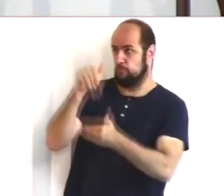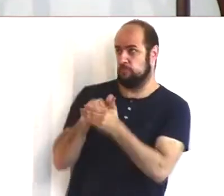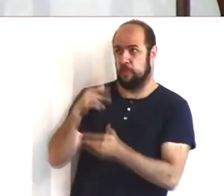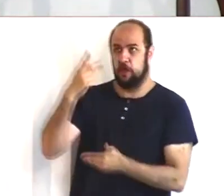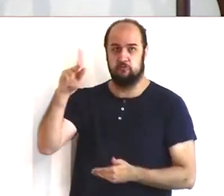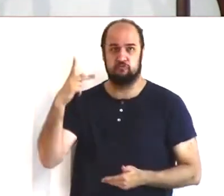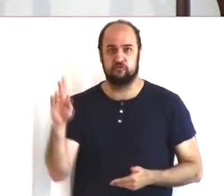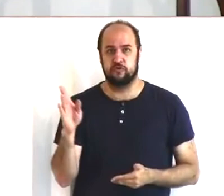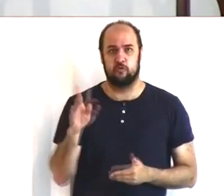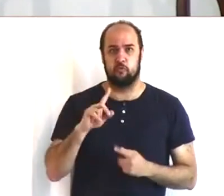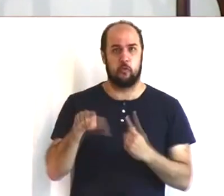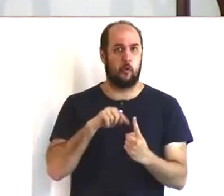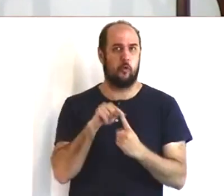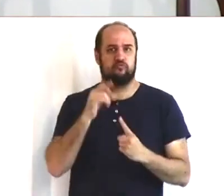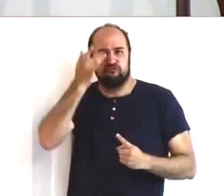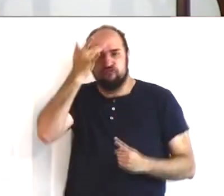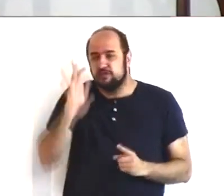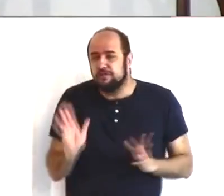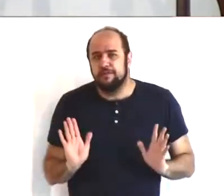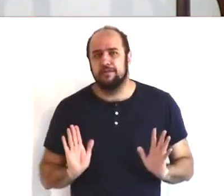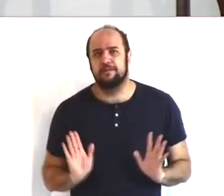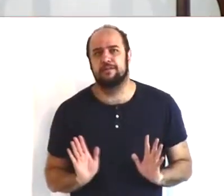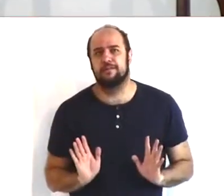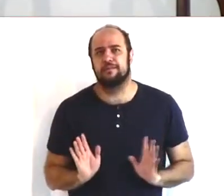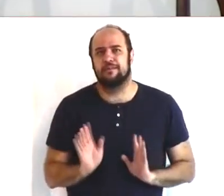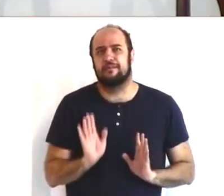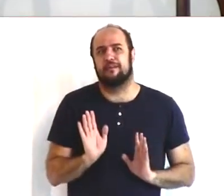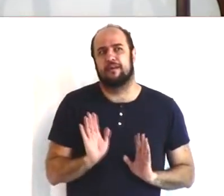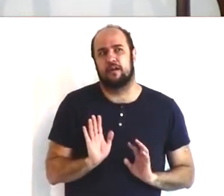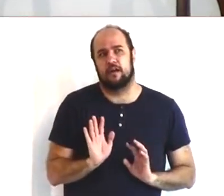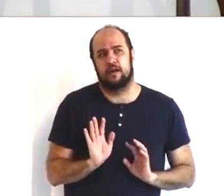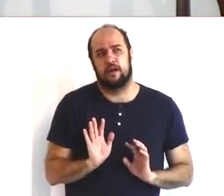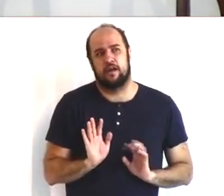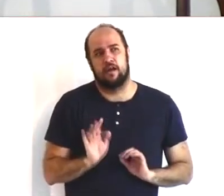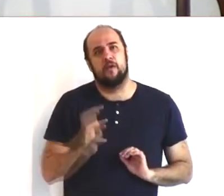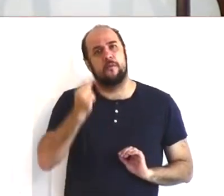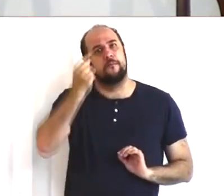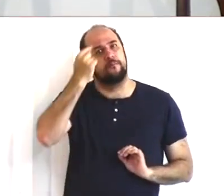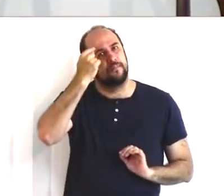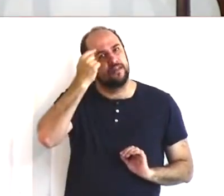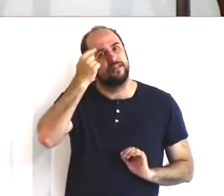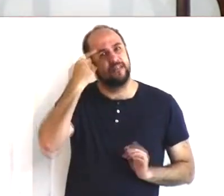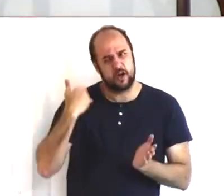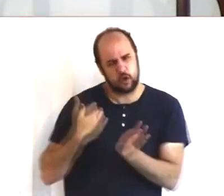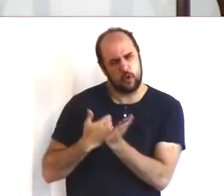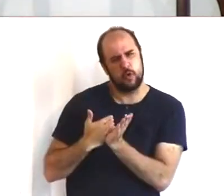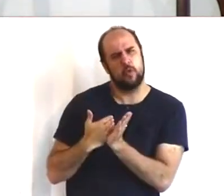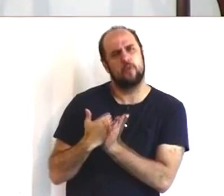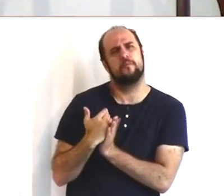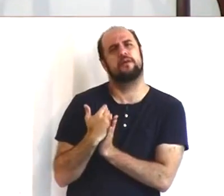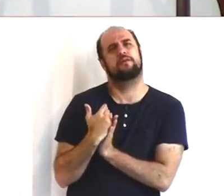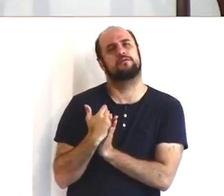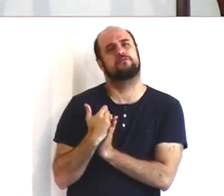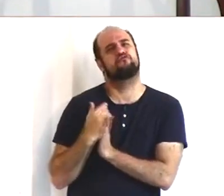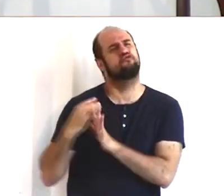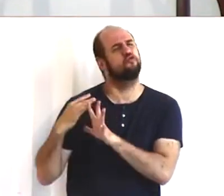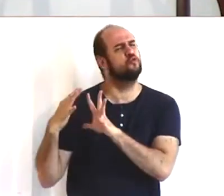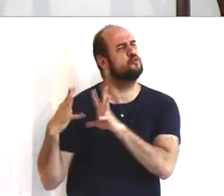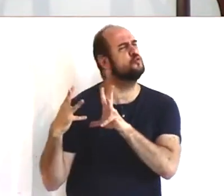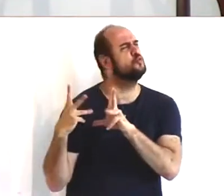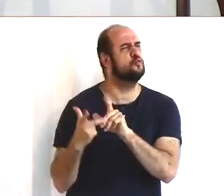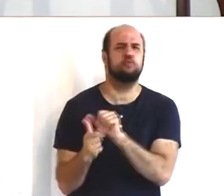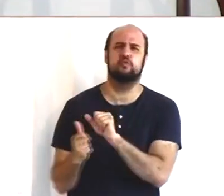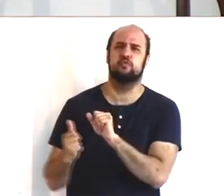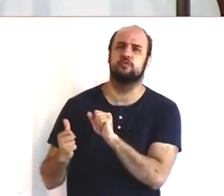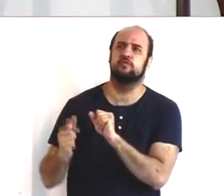eu não tenho as causas das situações, mas eu tenho a origem dos atos. Tudo que está